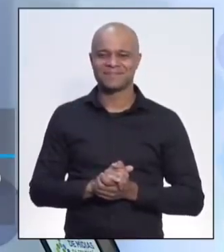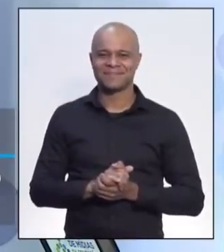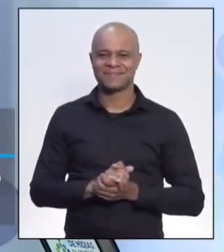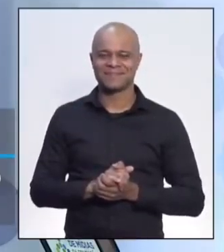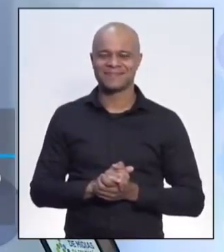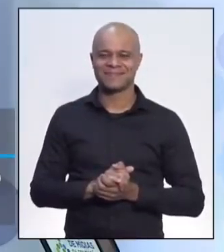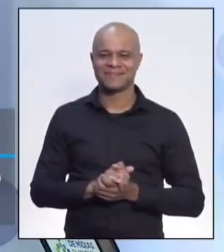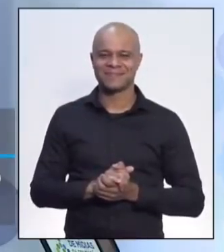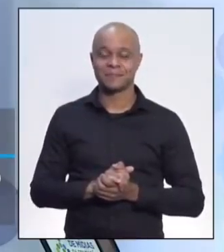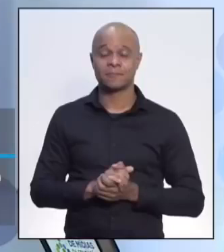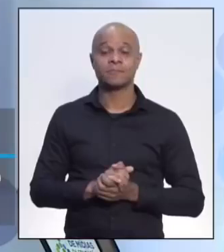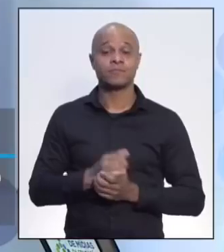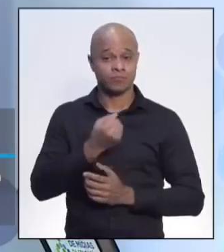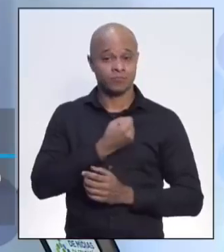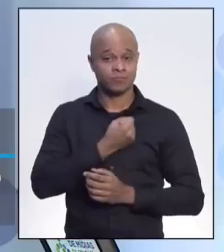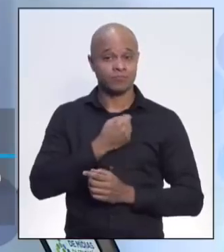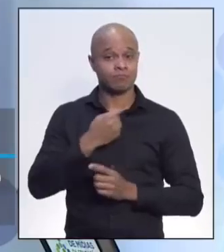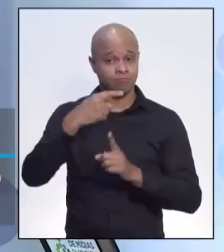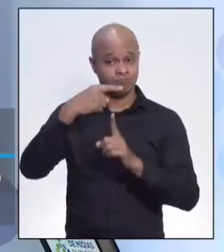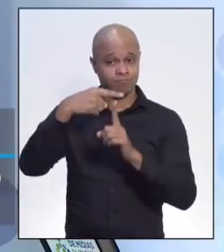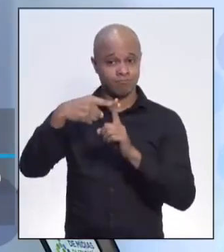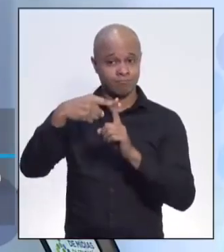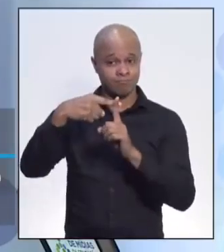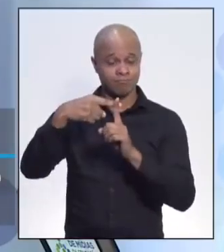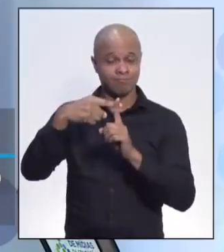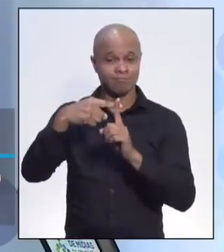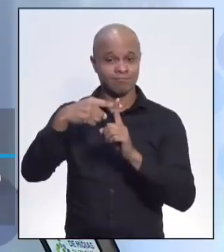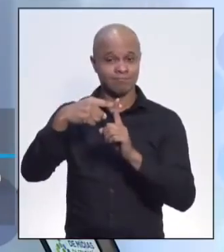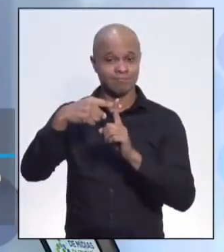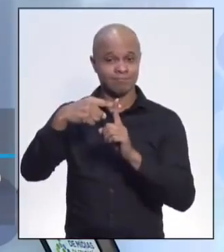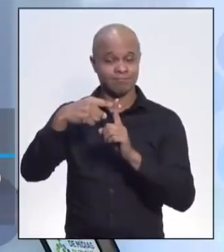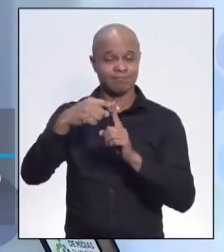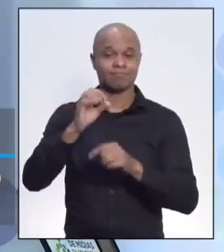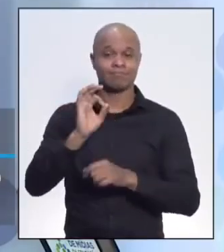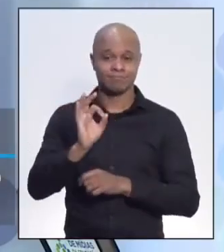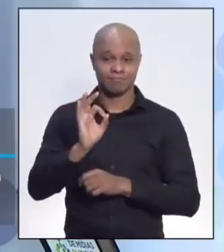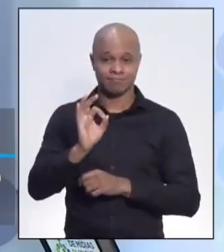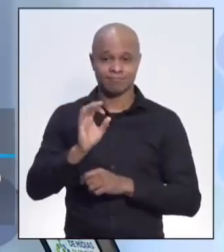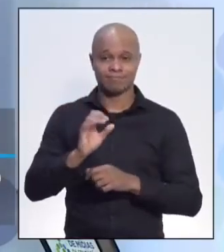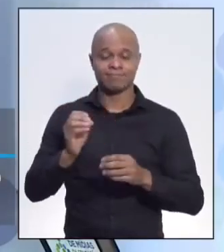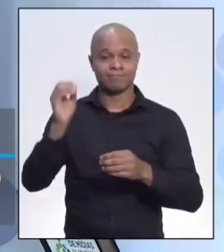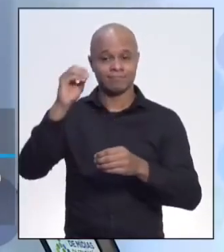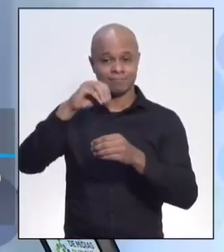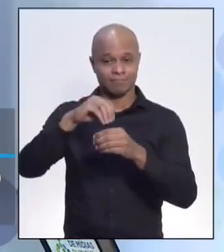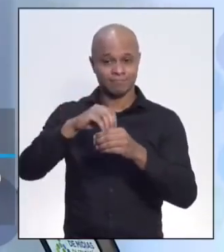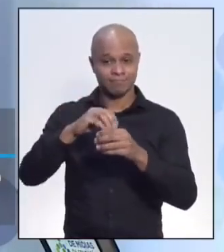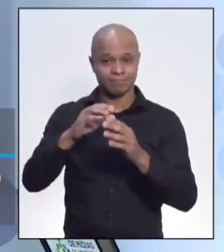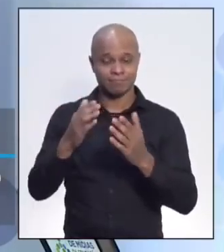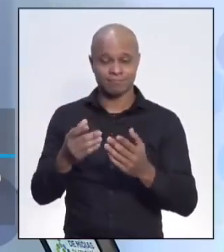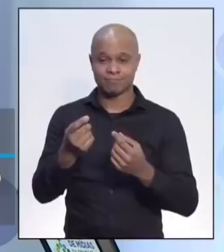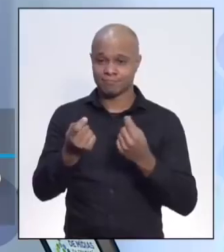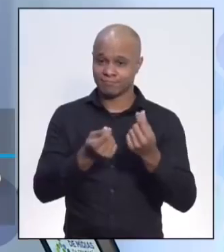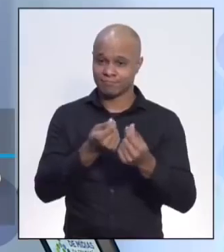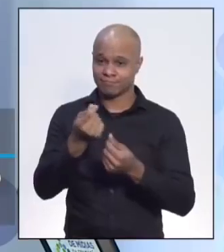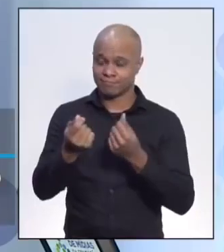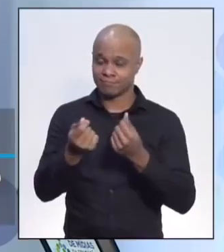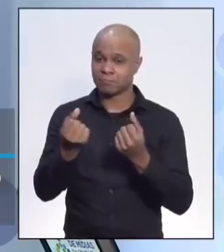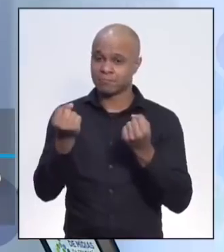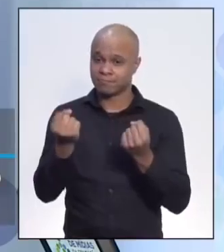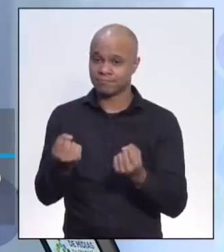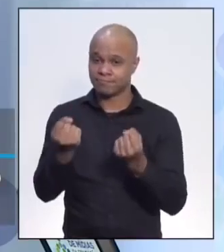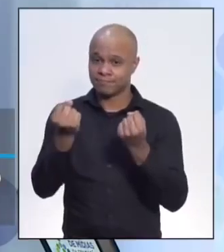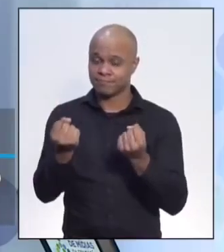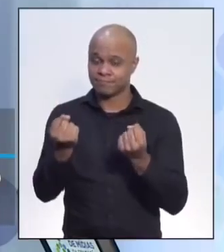valores positivos, vou colocar aqui, correto? Porque a ideia da relação entre o preço e o peso